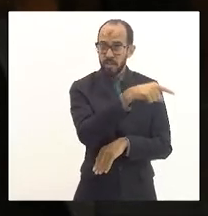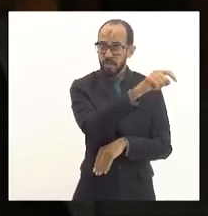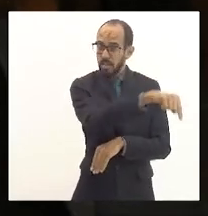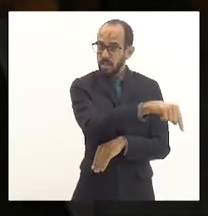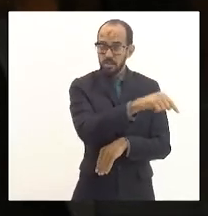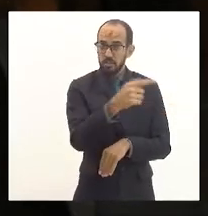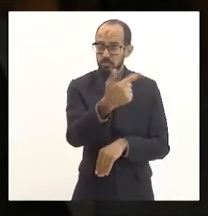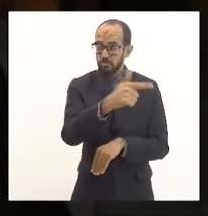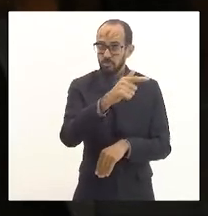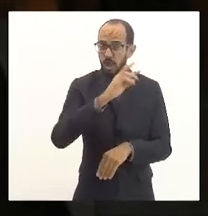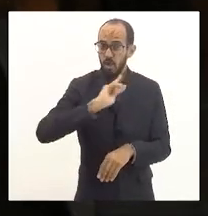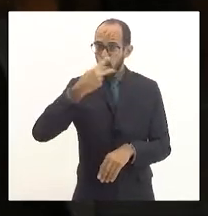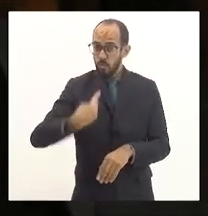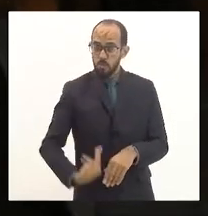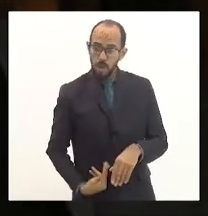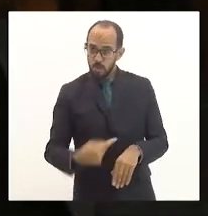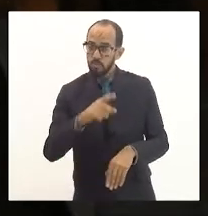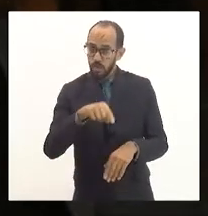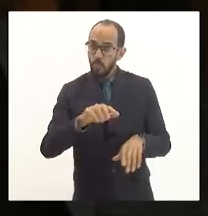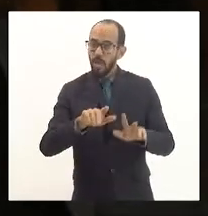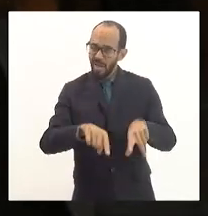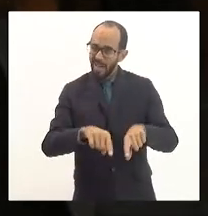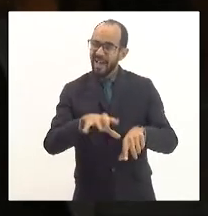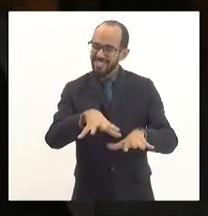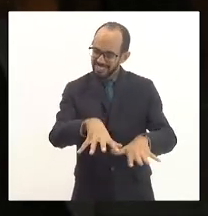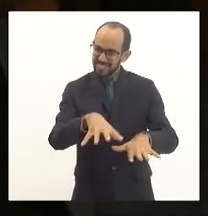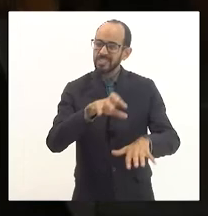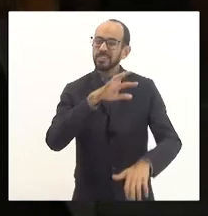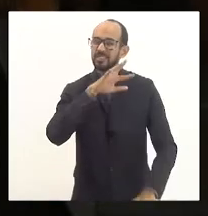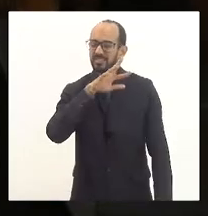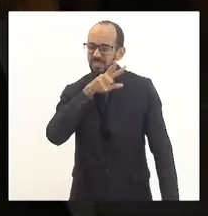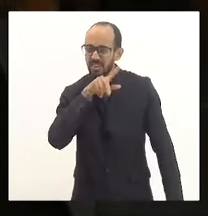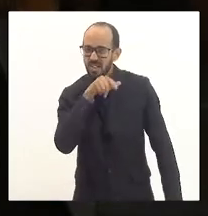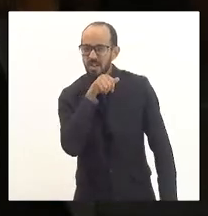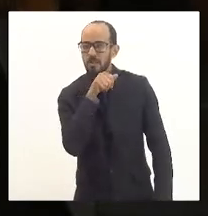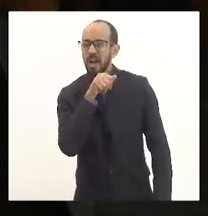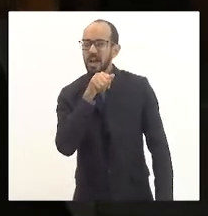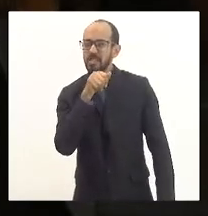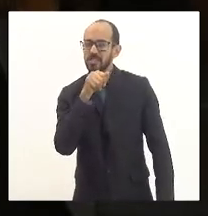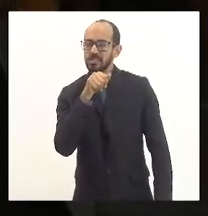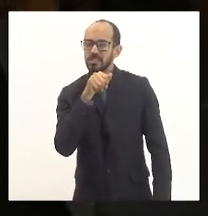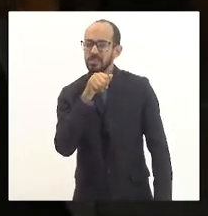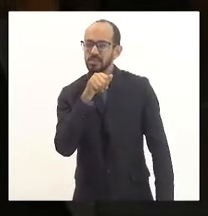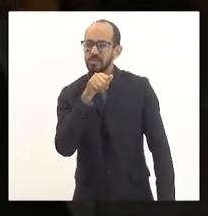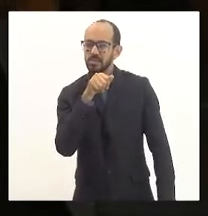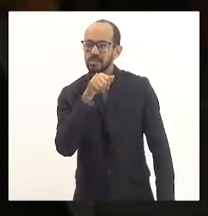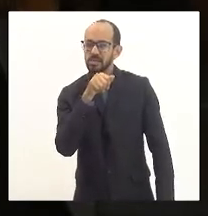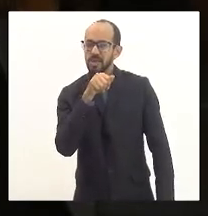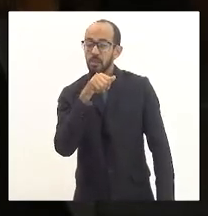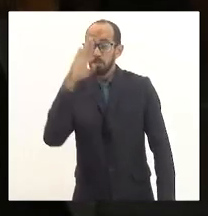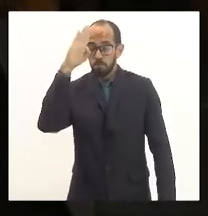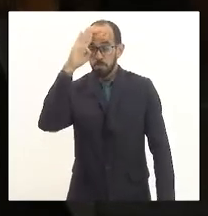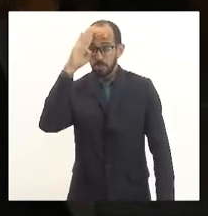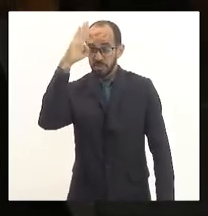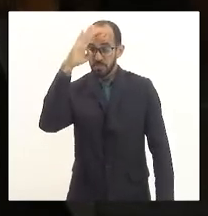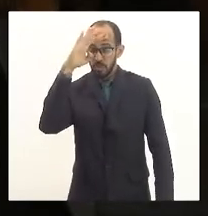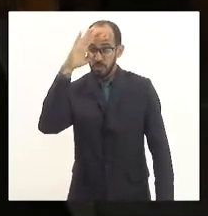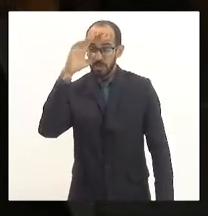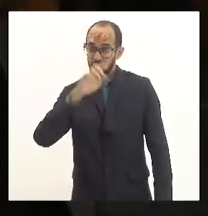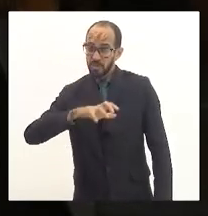selvagem e principalmente mas não só os carnívoros